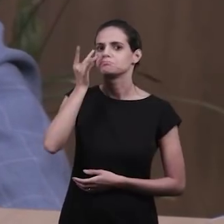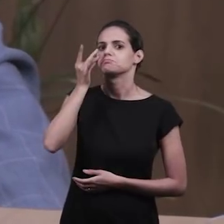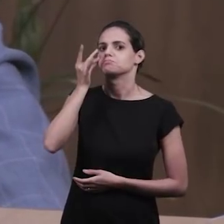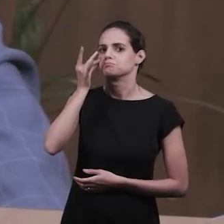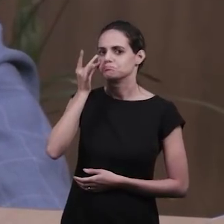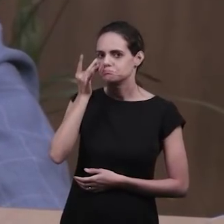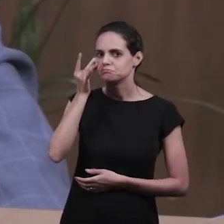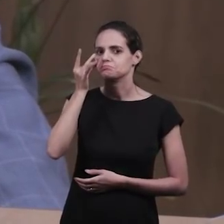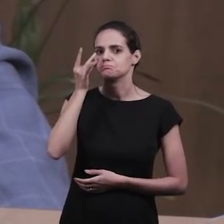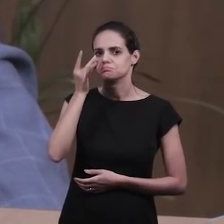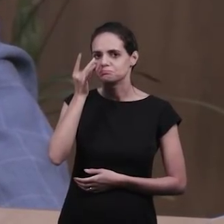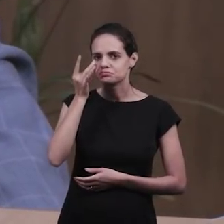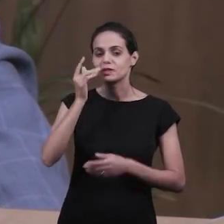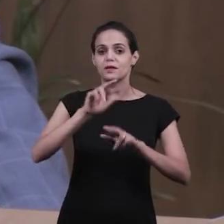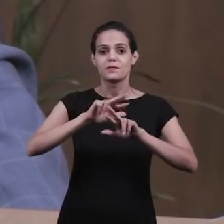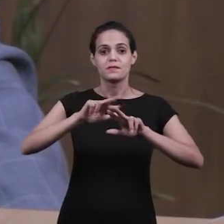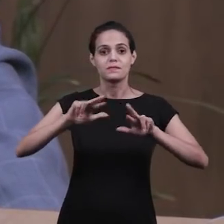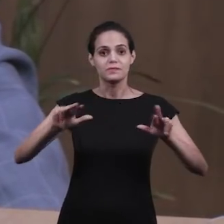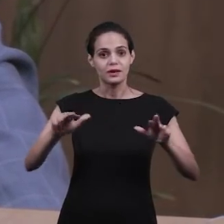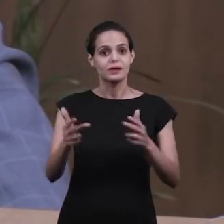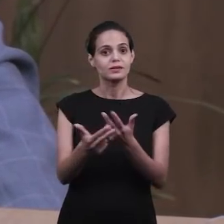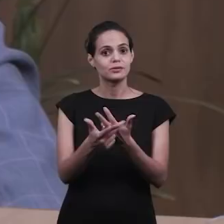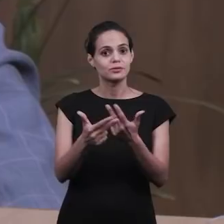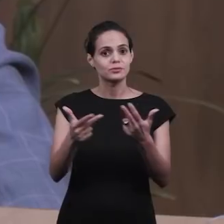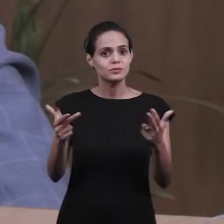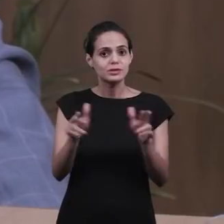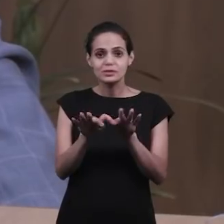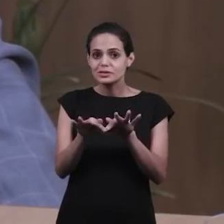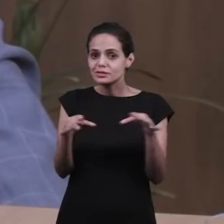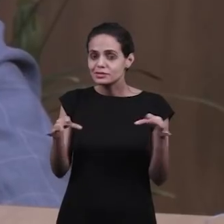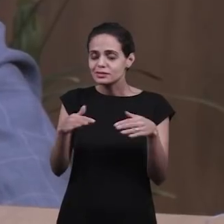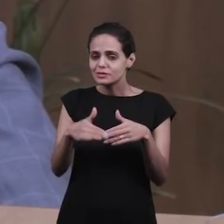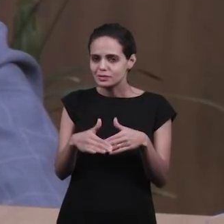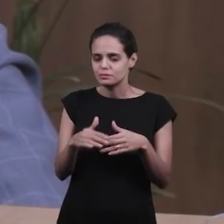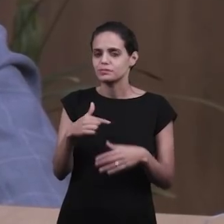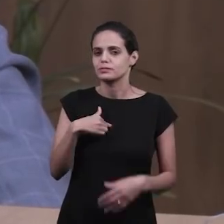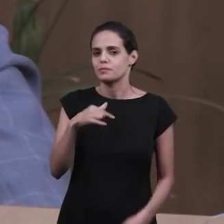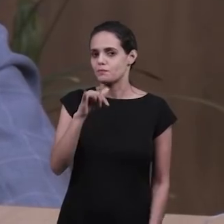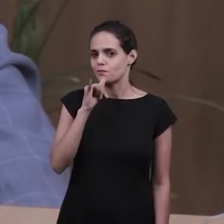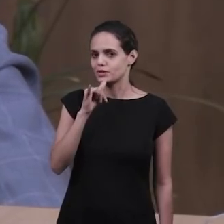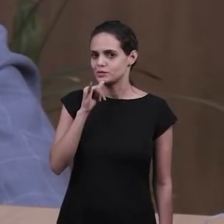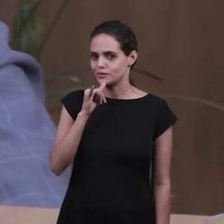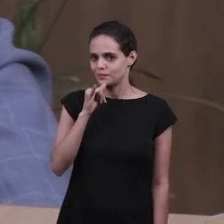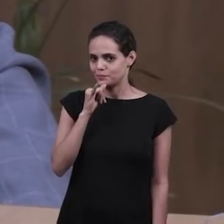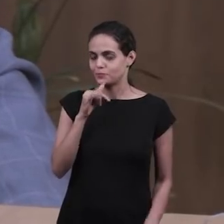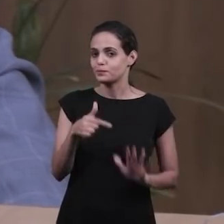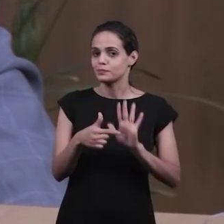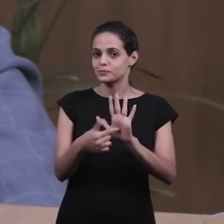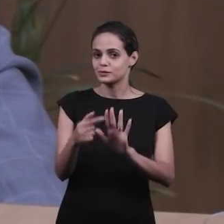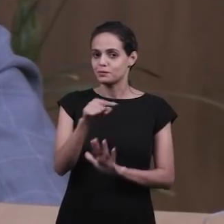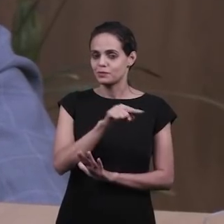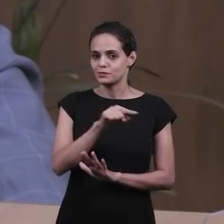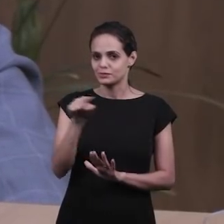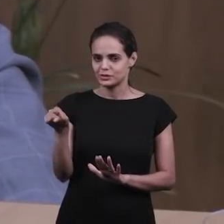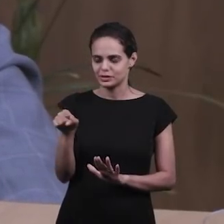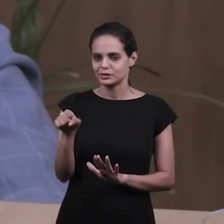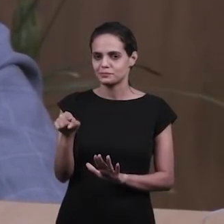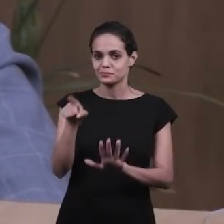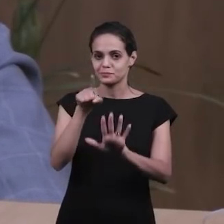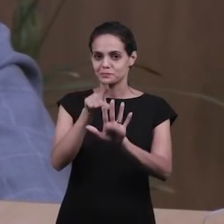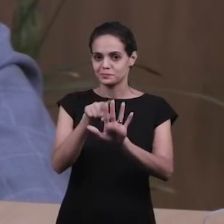coisa é muito simples. Eu vou contar só um exemplo disso para mostrar a diferença do evangelista.